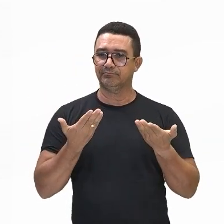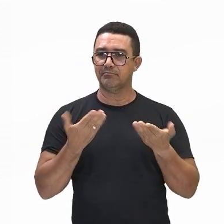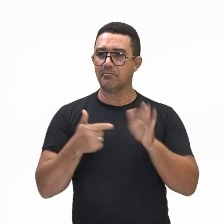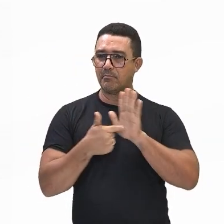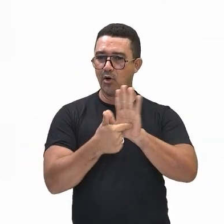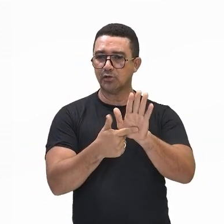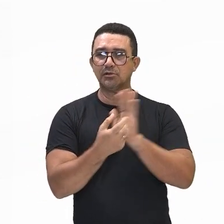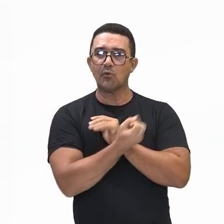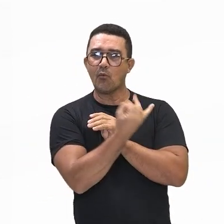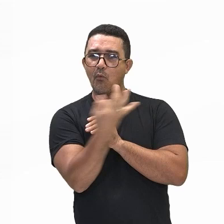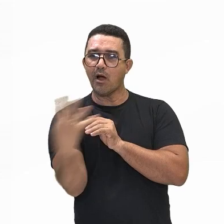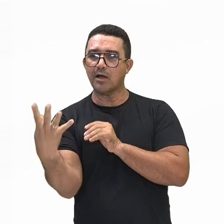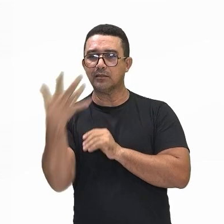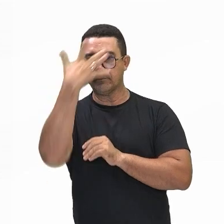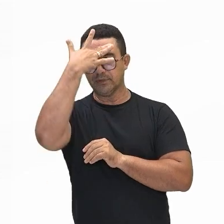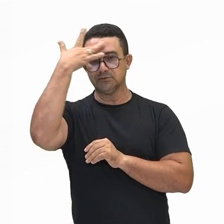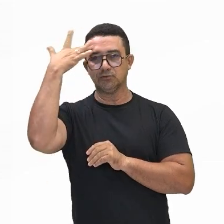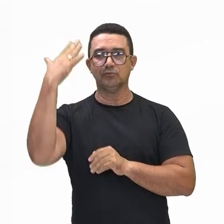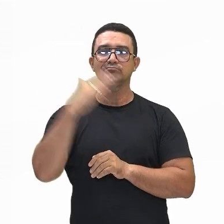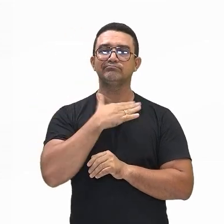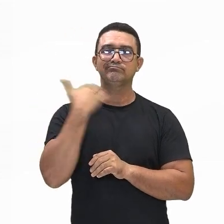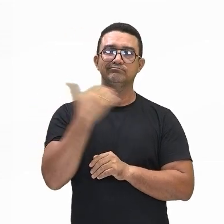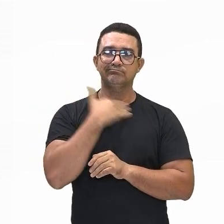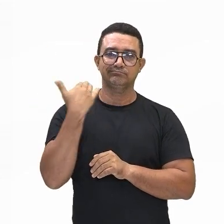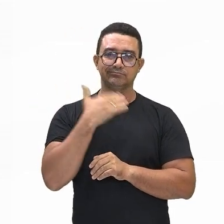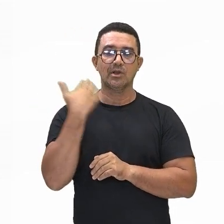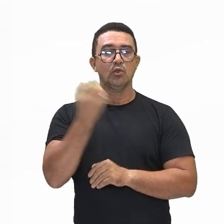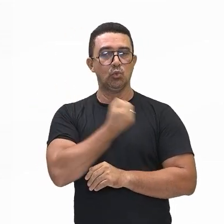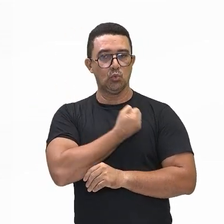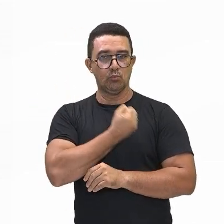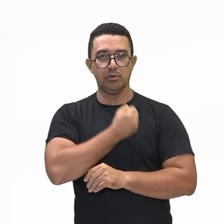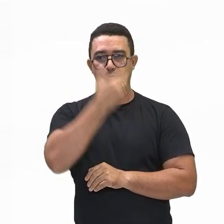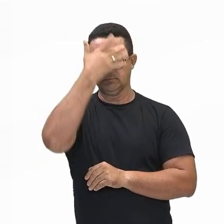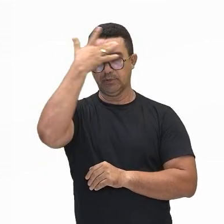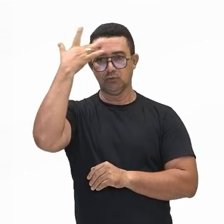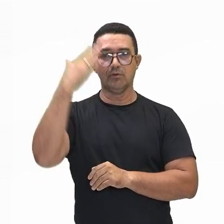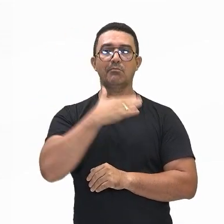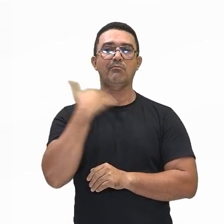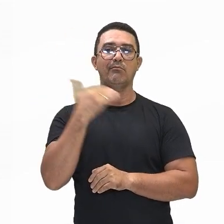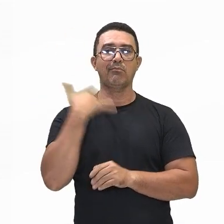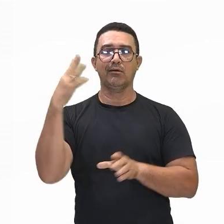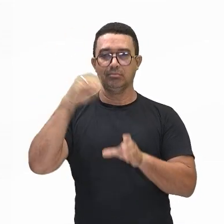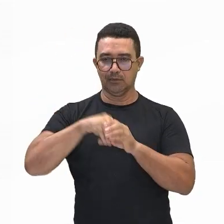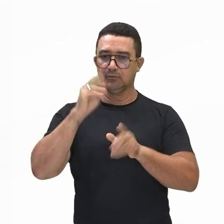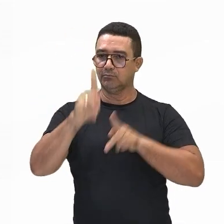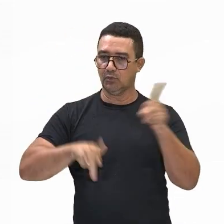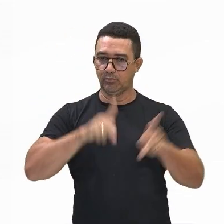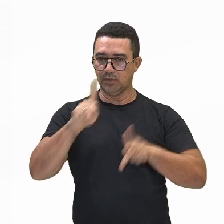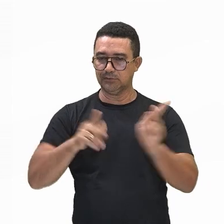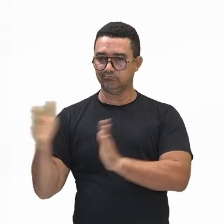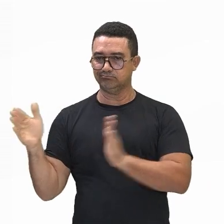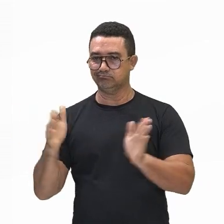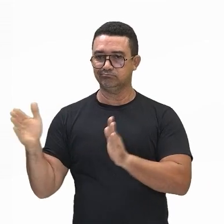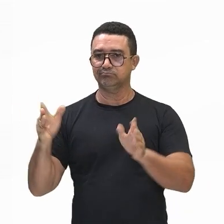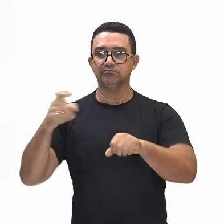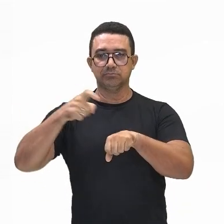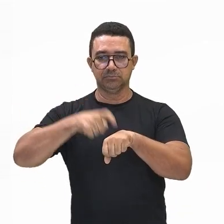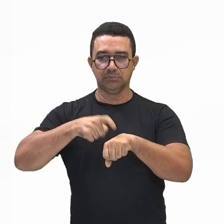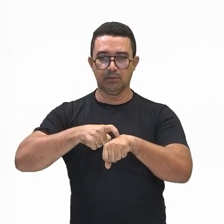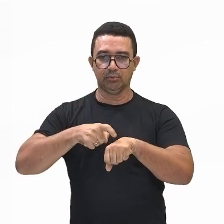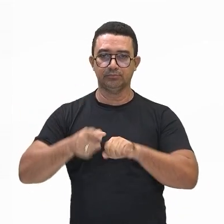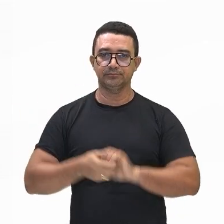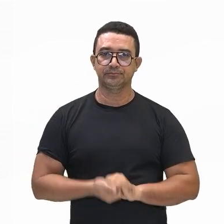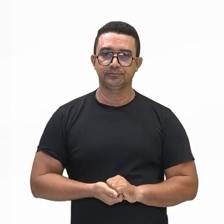à quantidade de pessoas que morrem, número de óbitos em uma população durante um intervalo específico. E